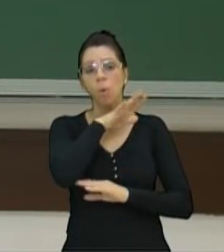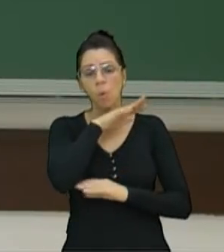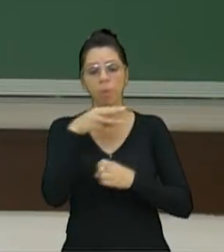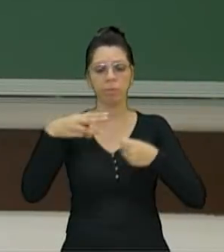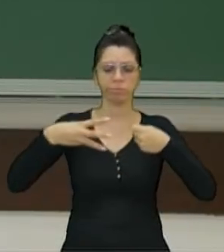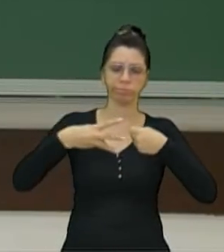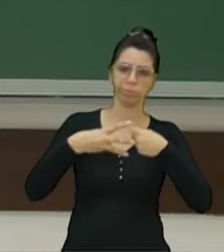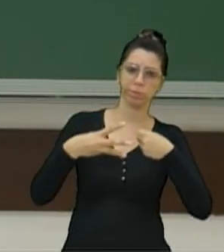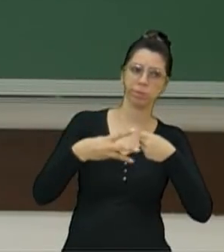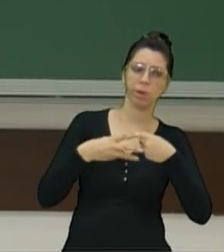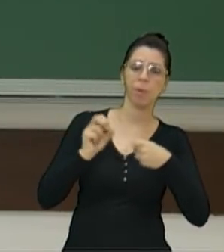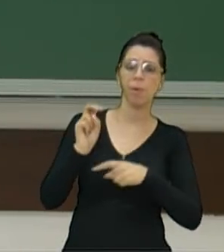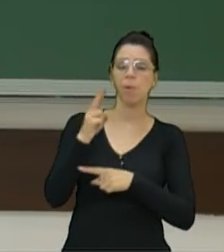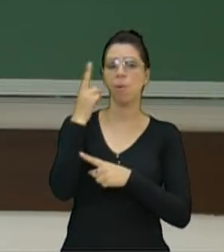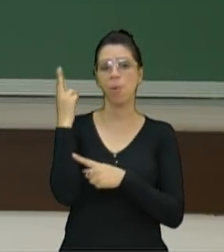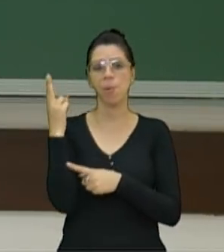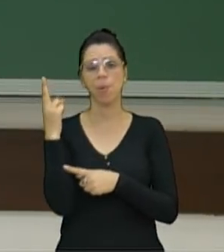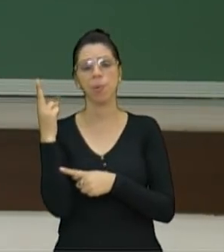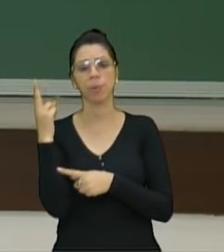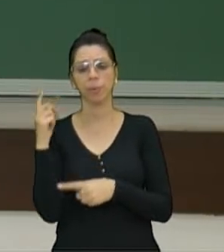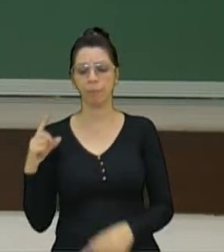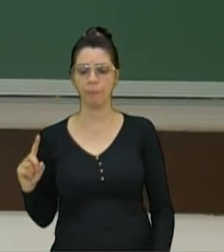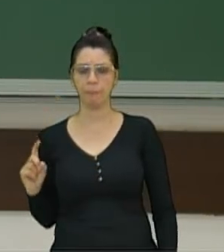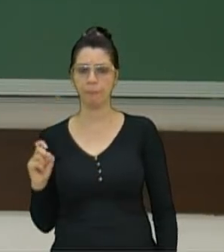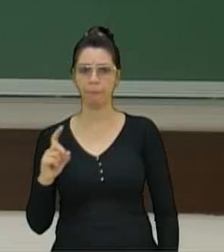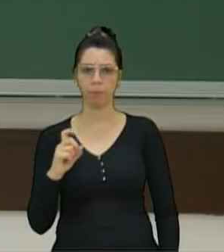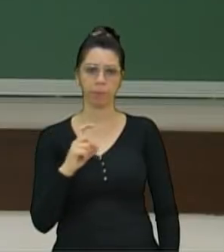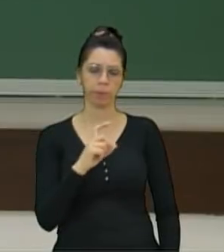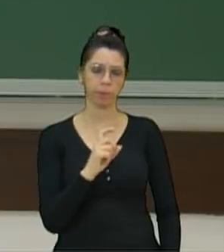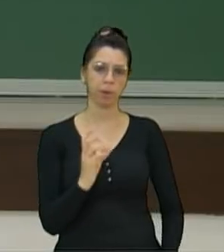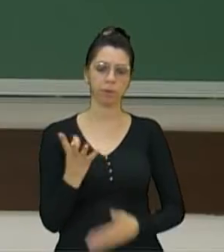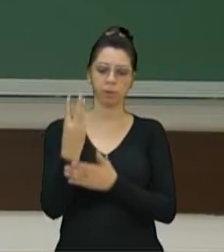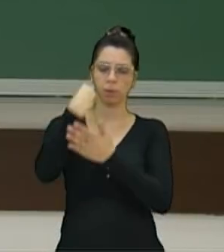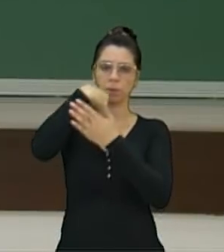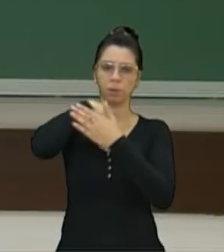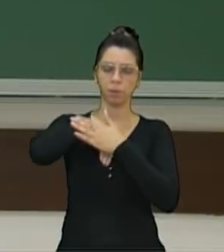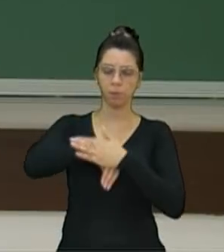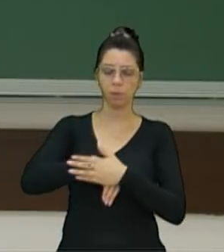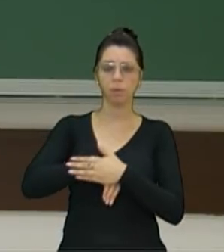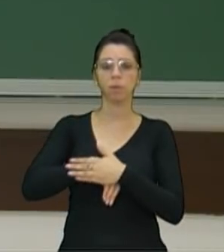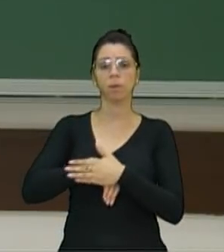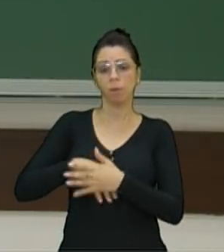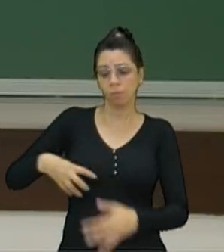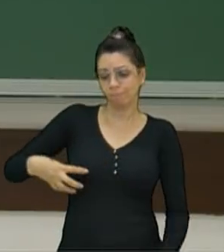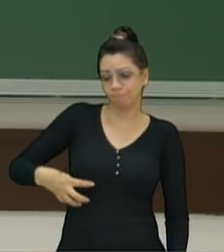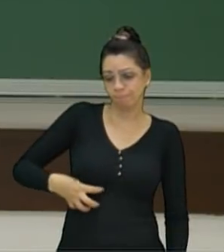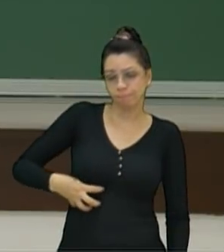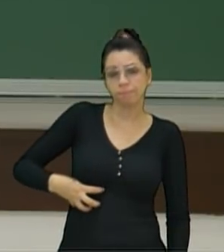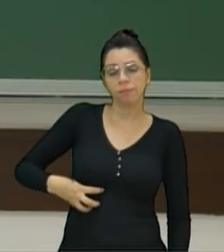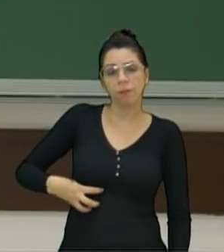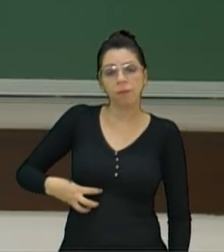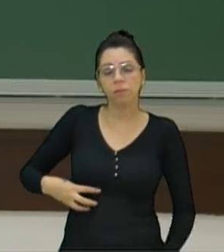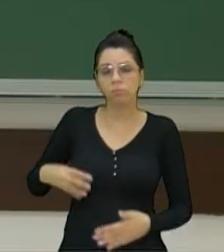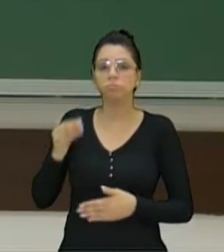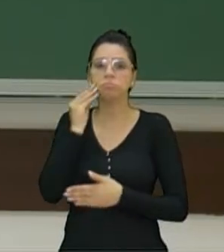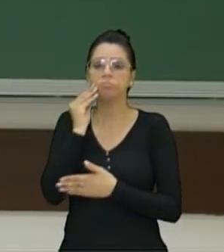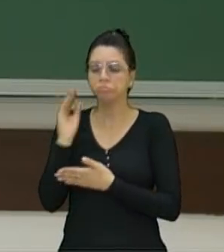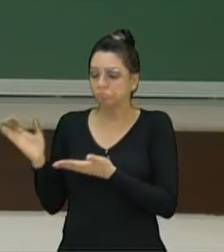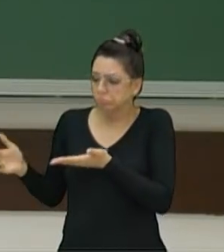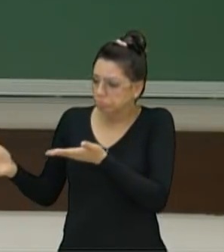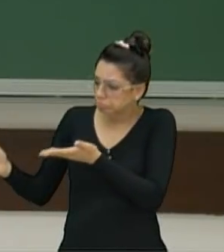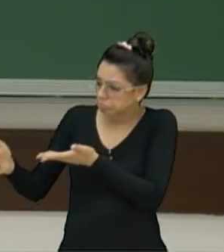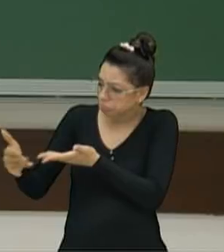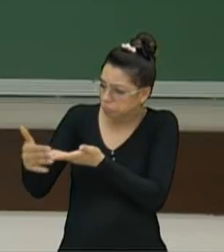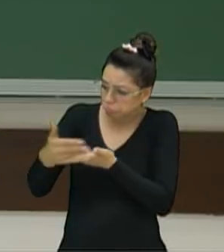células, ou até uma bactéria que entrou no teu organismo, muitas vezes o baço vai tentar englobar,